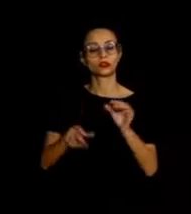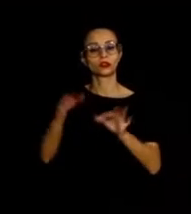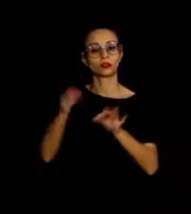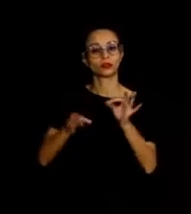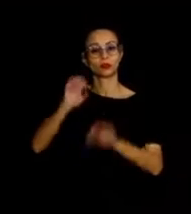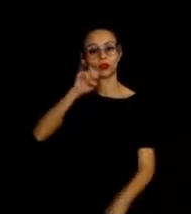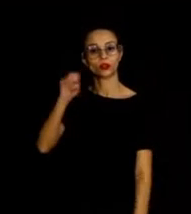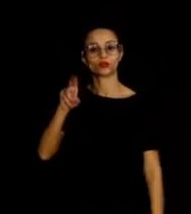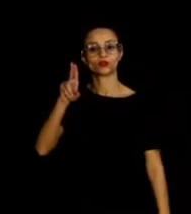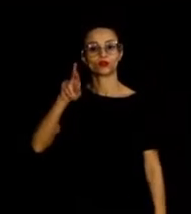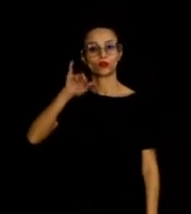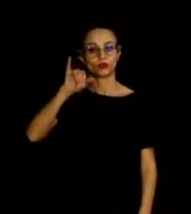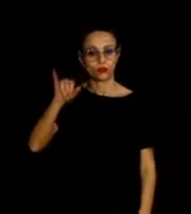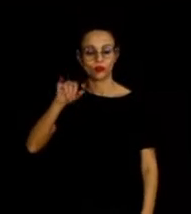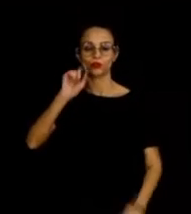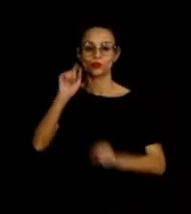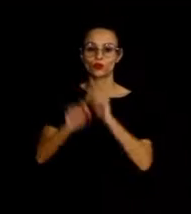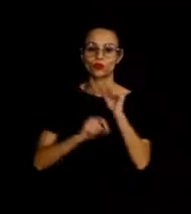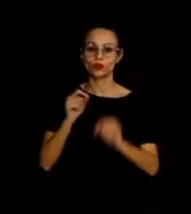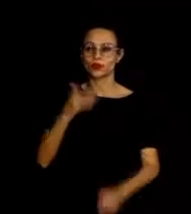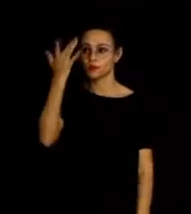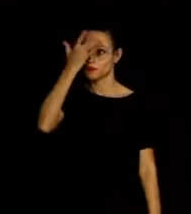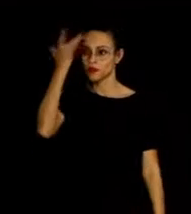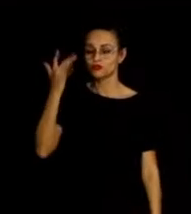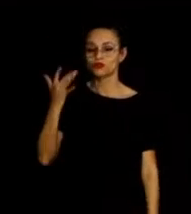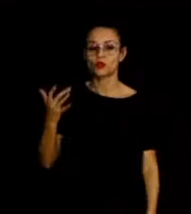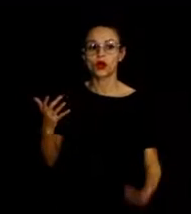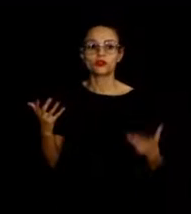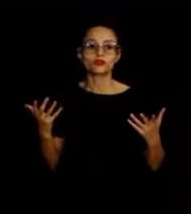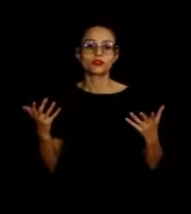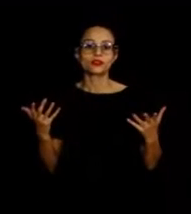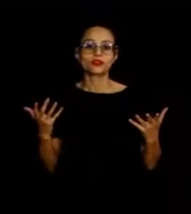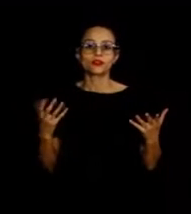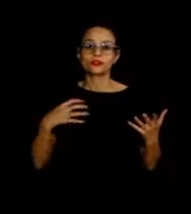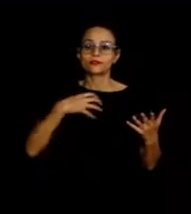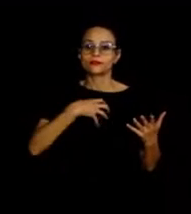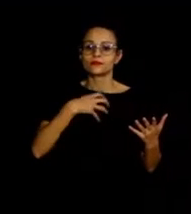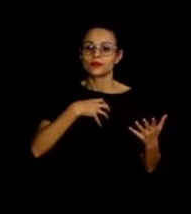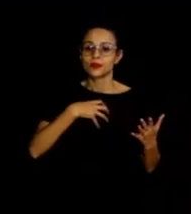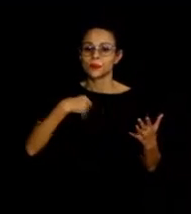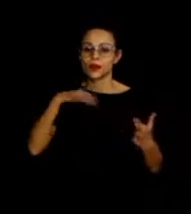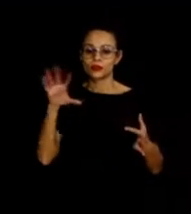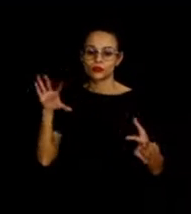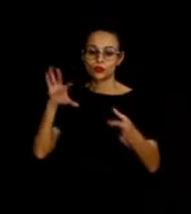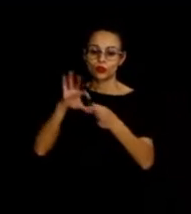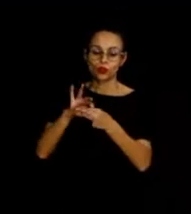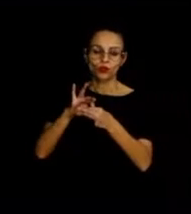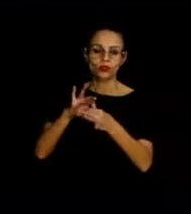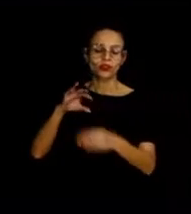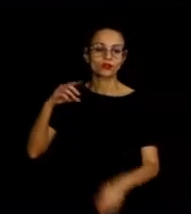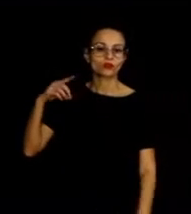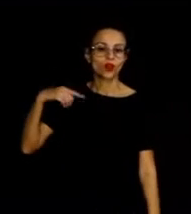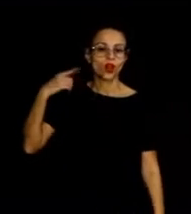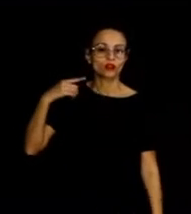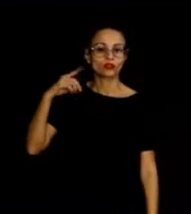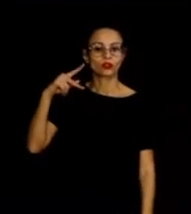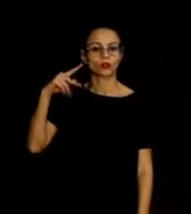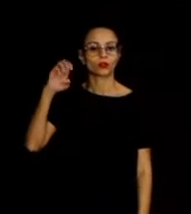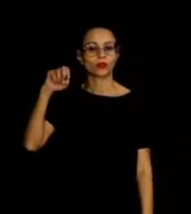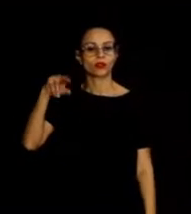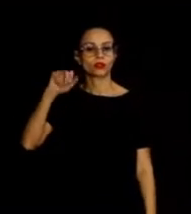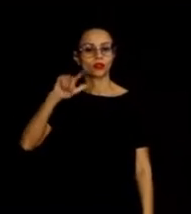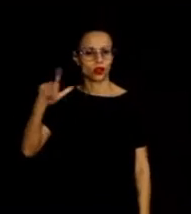Júri pessoas que por uma vocação uma vocação mais conectada ao direito penal se